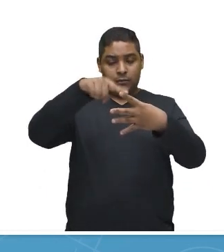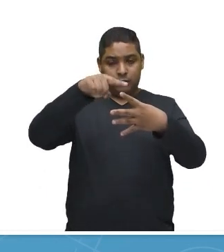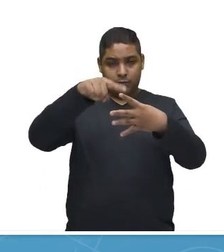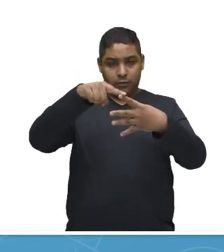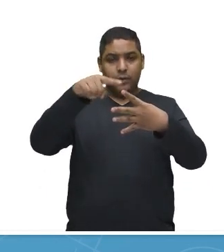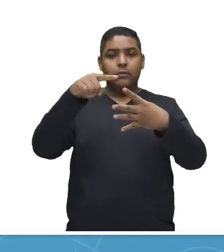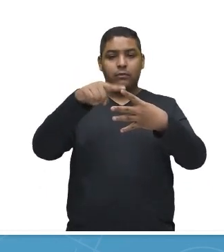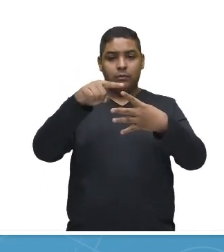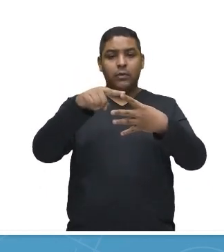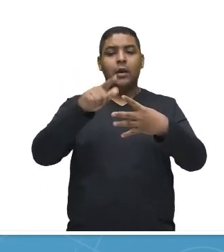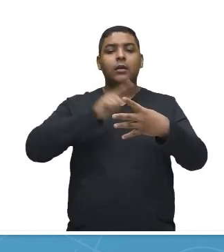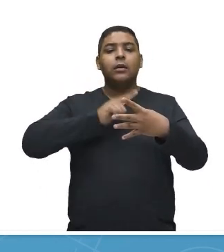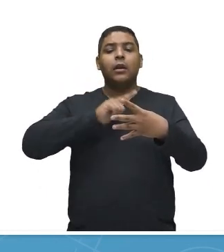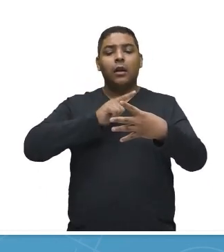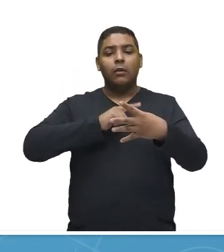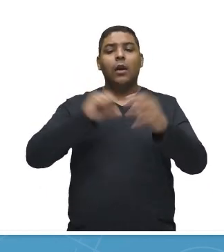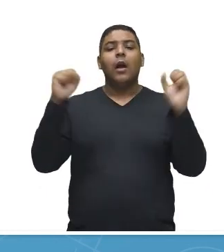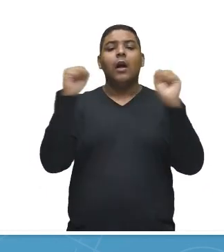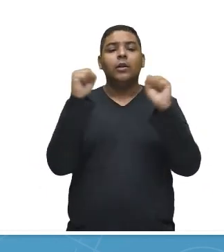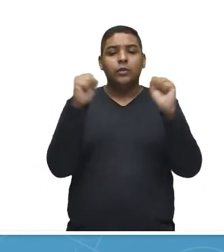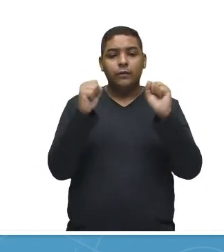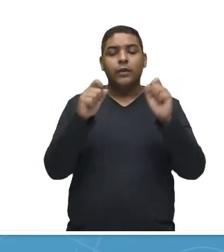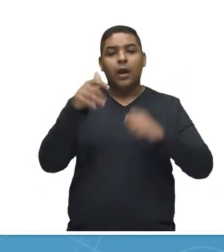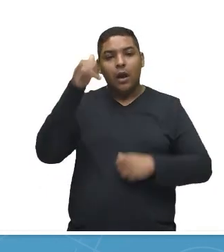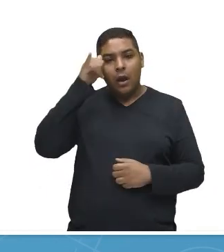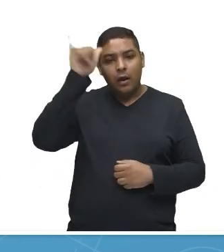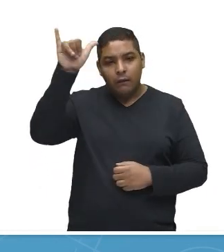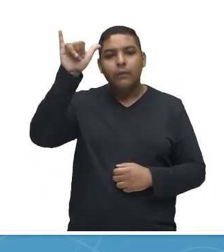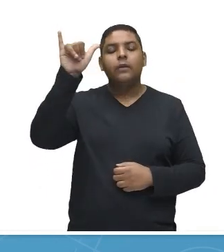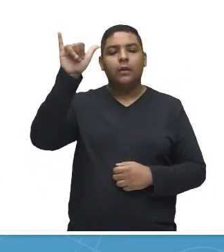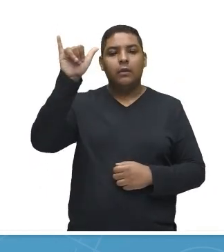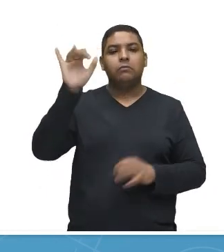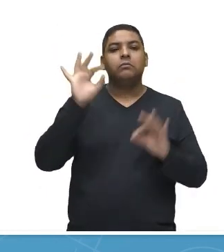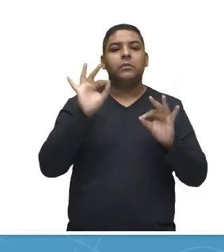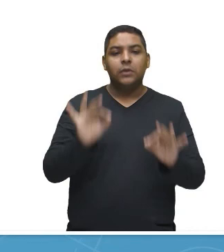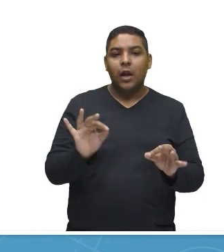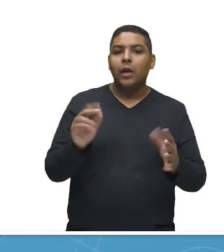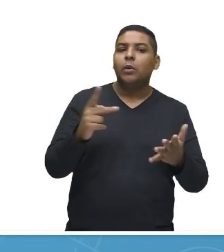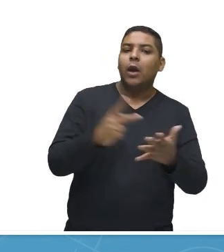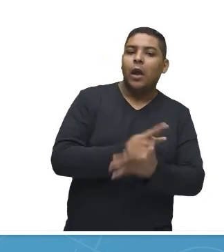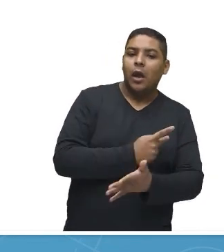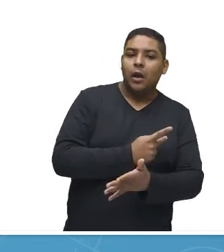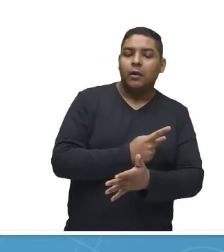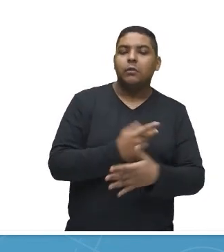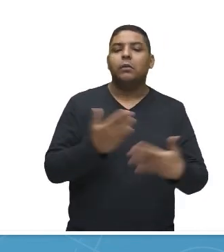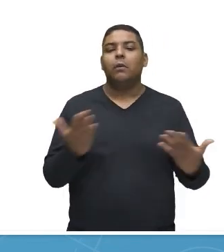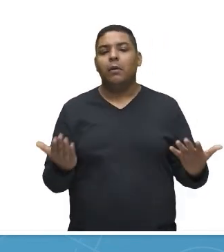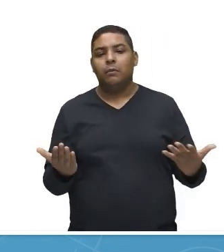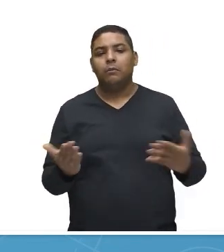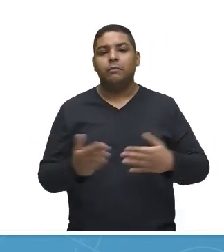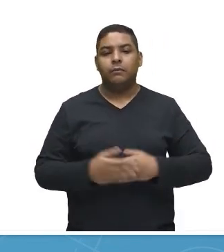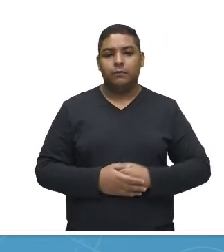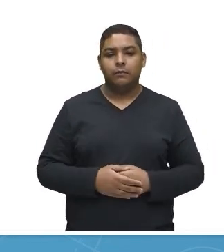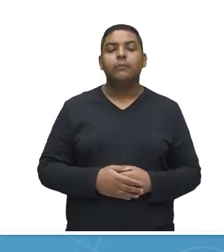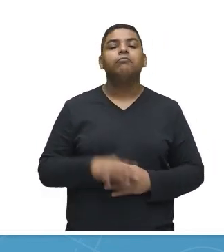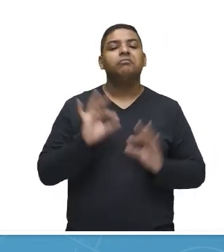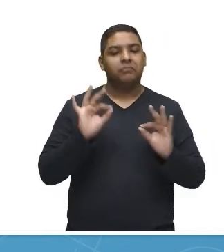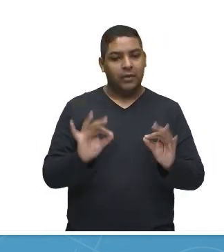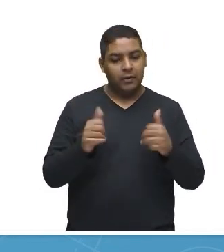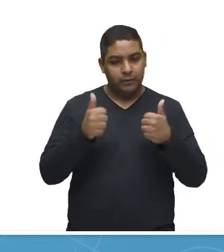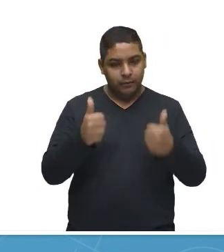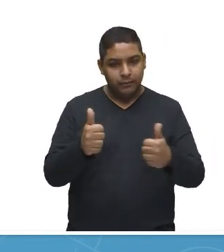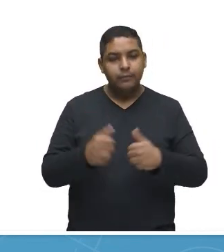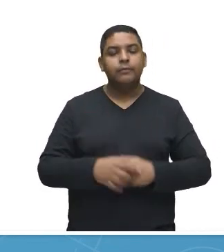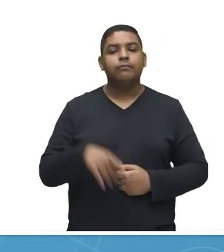pirâmide estão as atividades que devemos evitar. Certo ou errado? Essa aqui está certa.